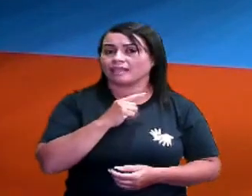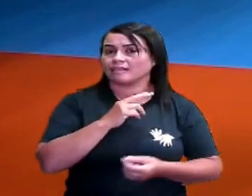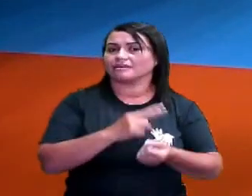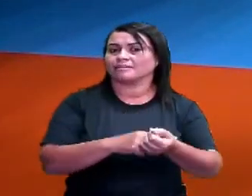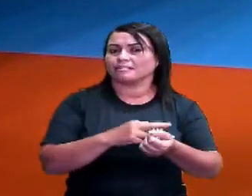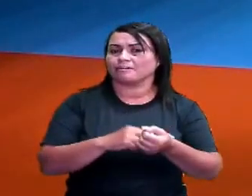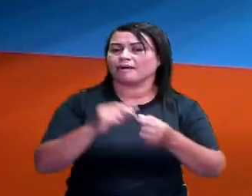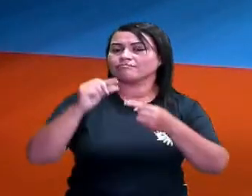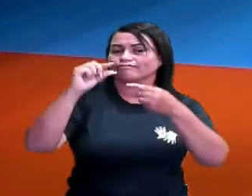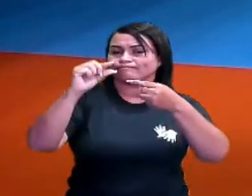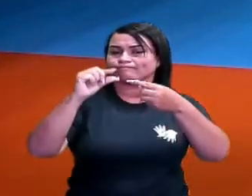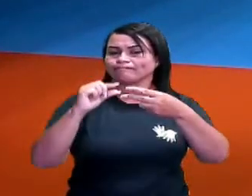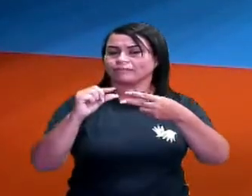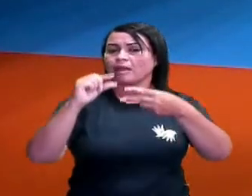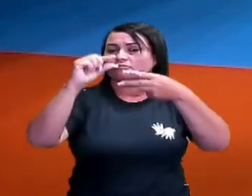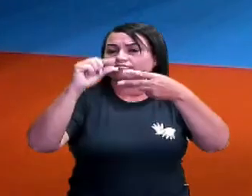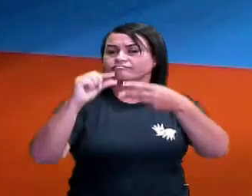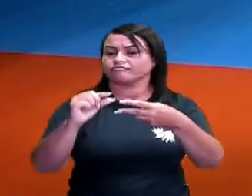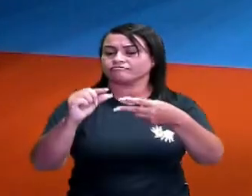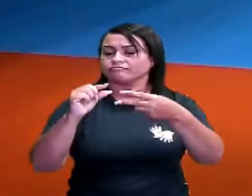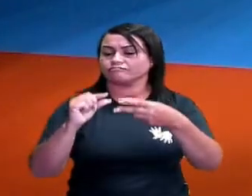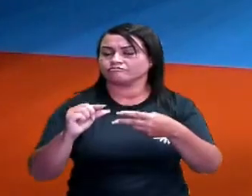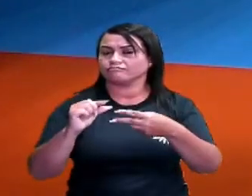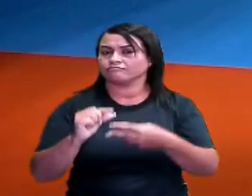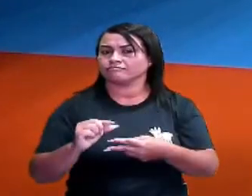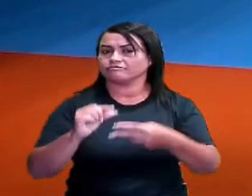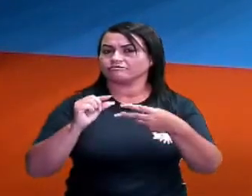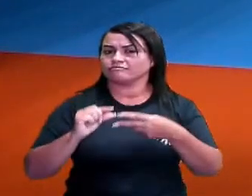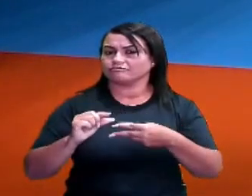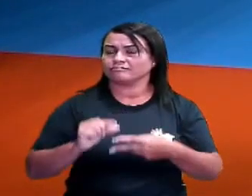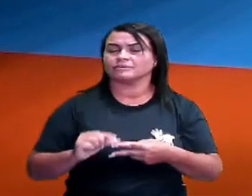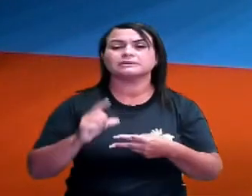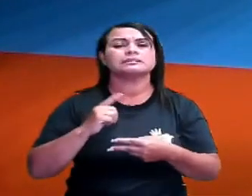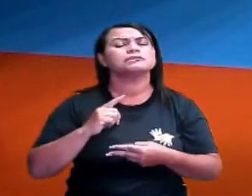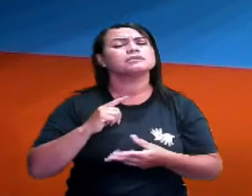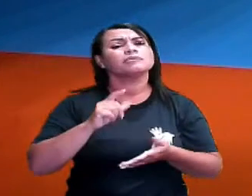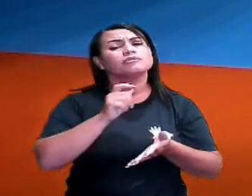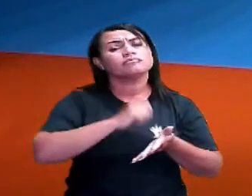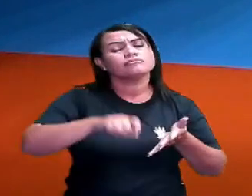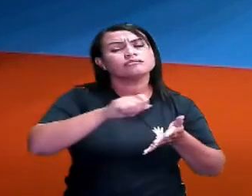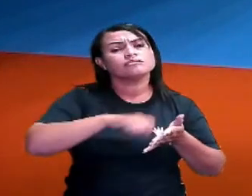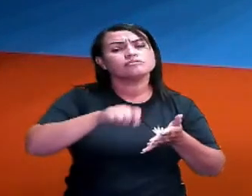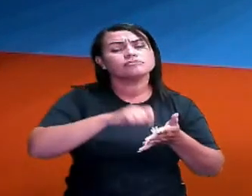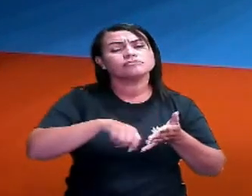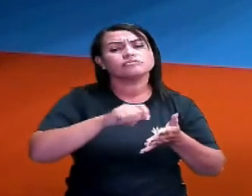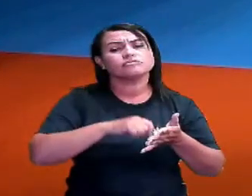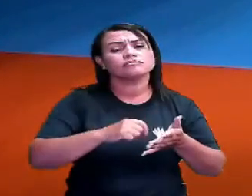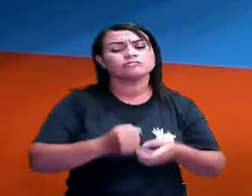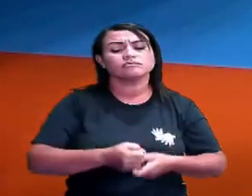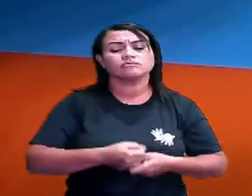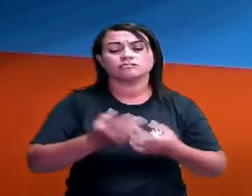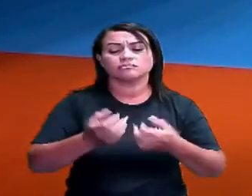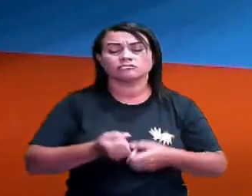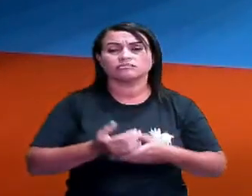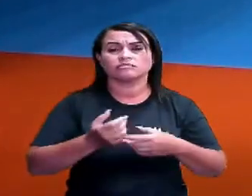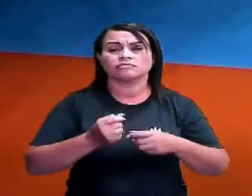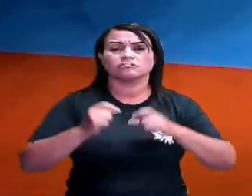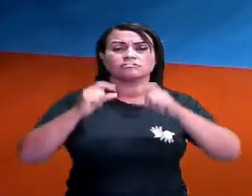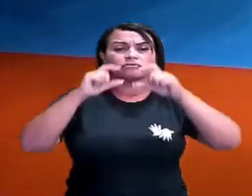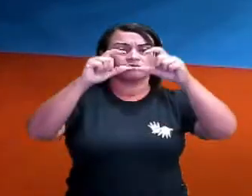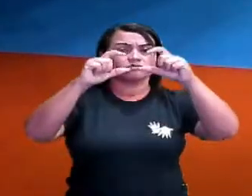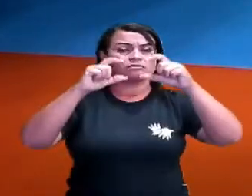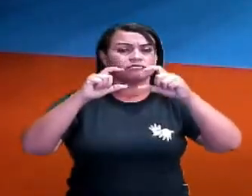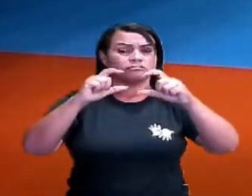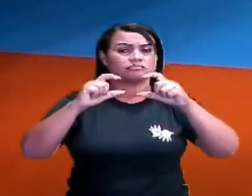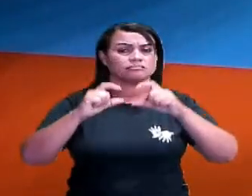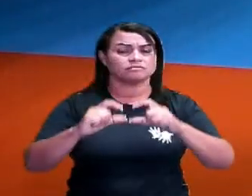autor desse poema, ele fez um texto, né? Fez um poema, uma estrofe com rima.